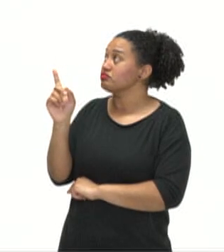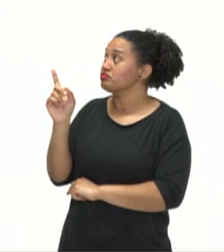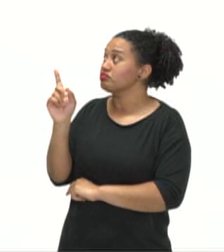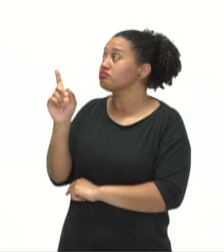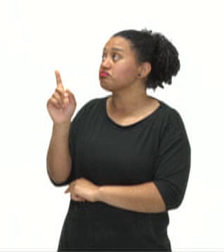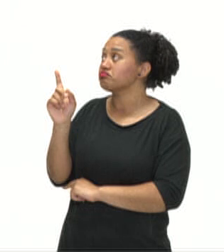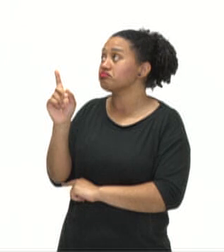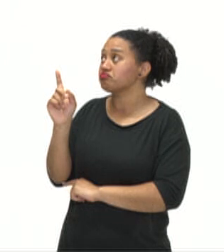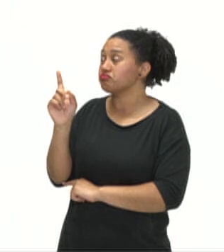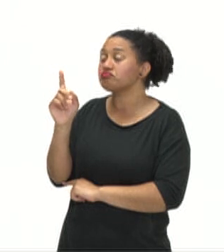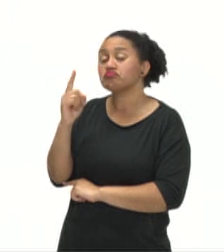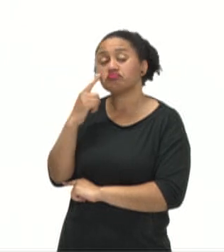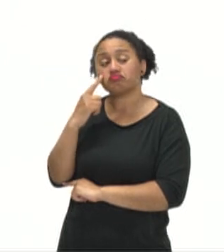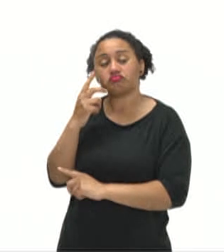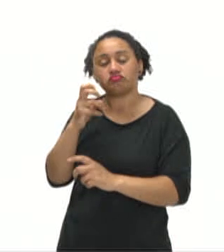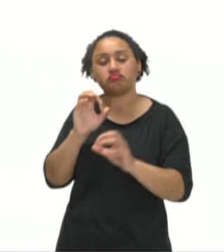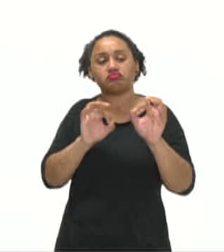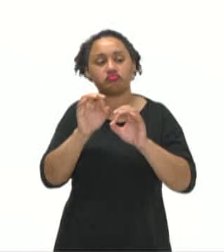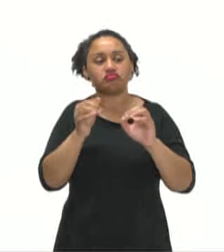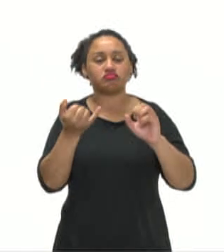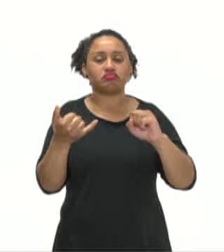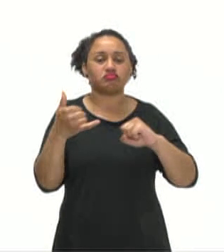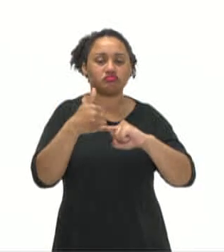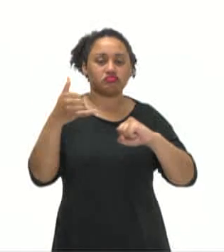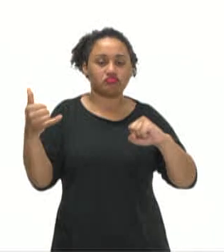dos íons.